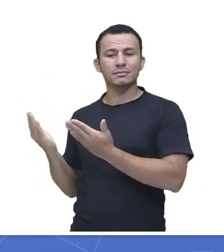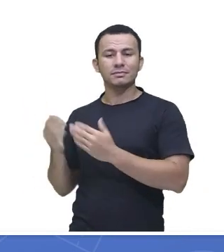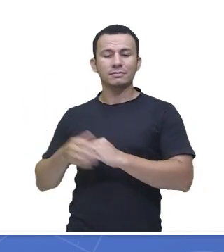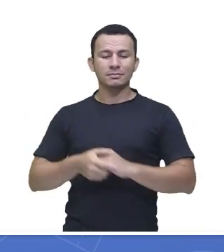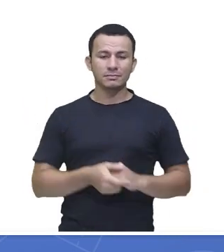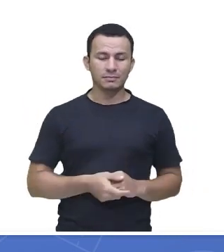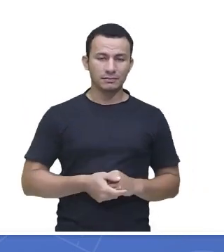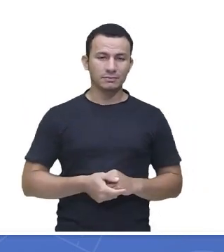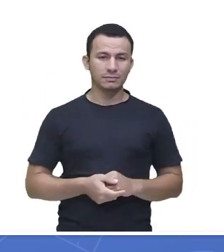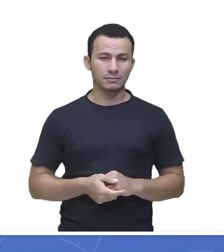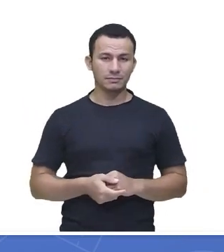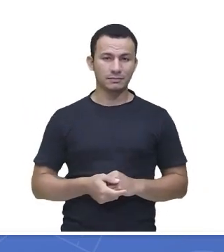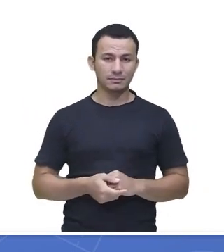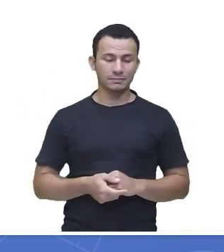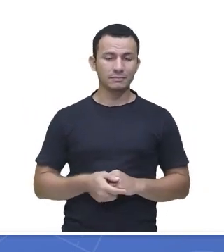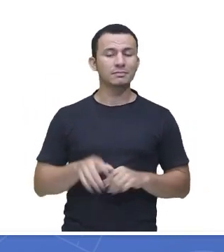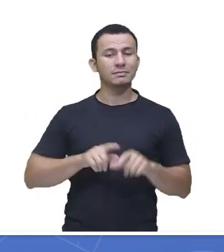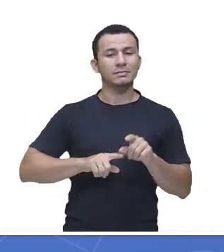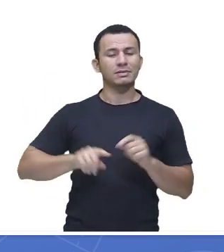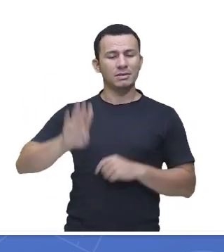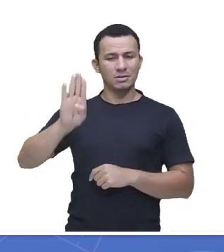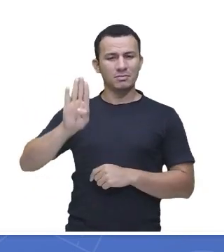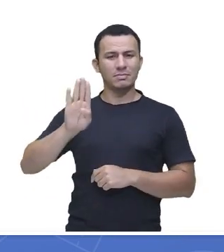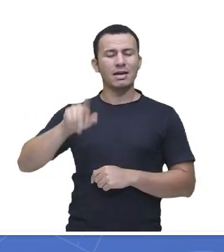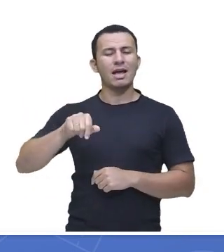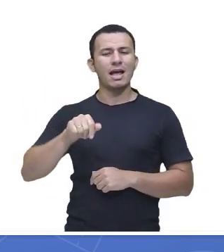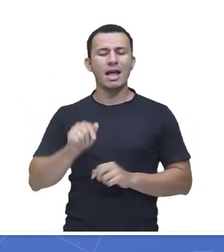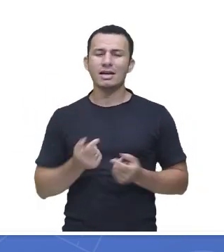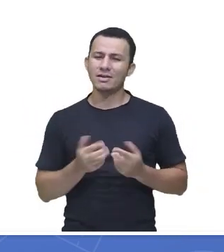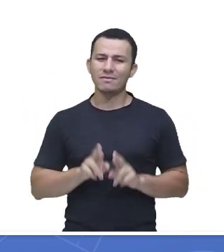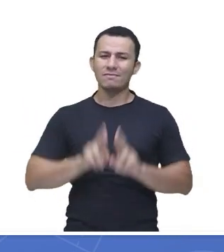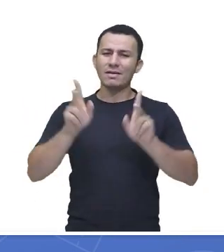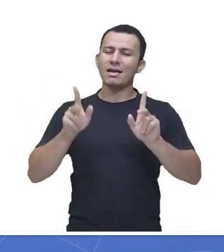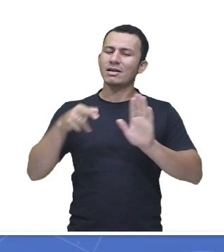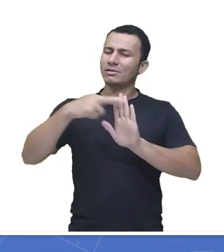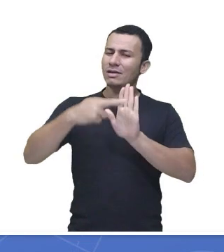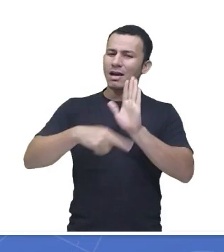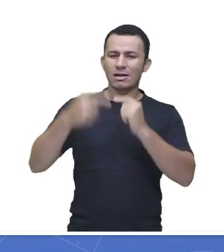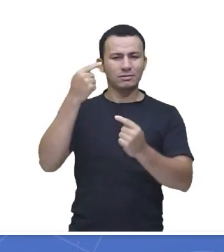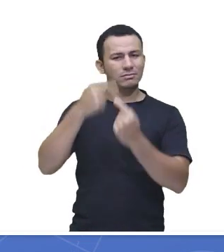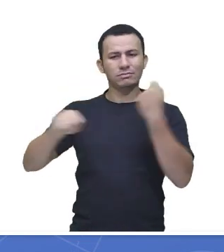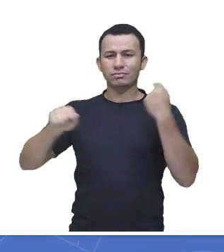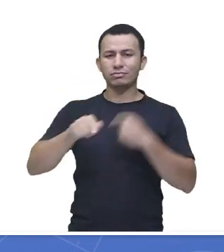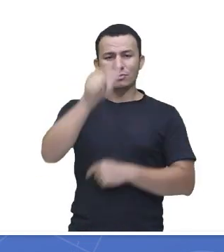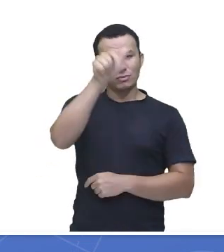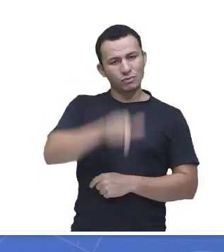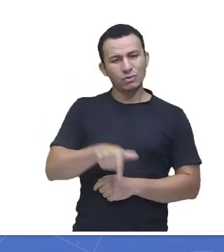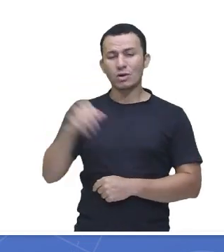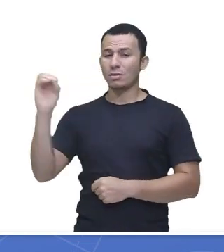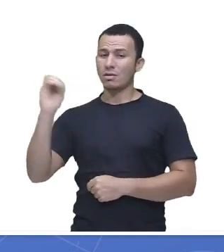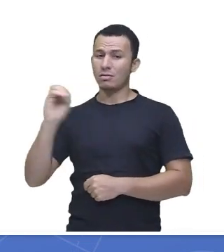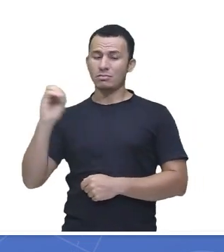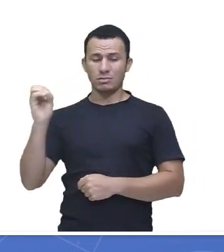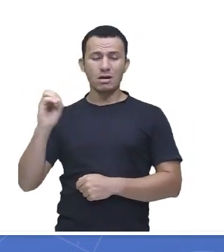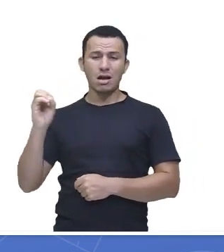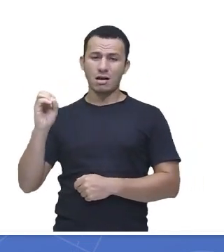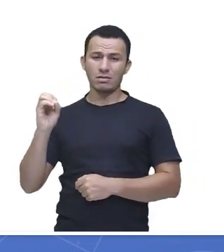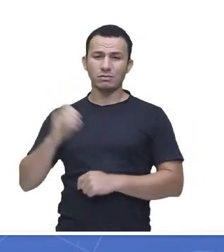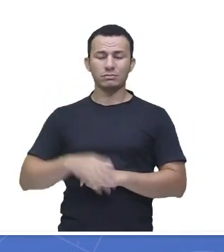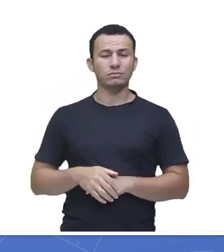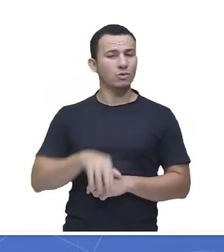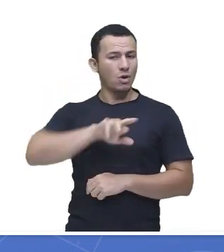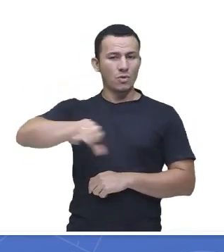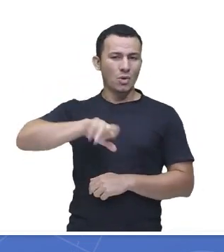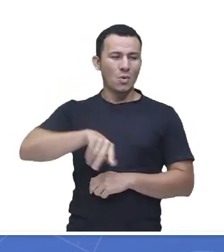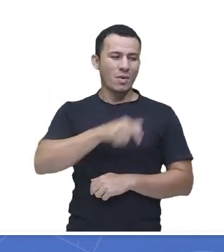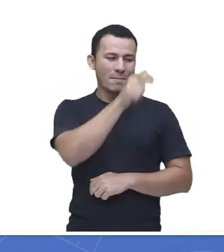Olha aí, letra B, contraria a marcação das funções sintáticas de sujeito e objeto. Não é dupla marcação